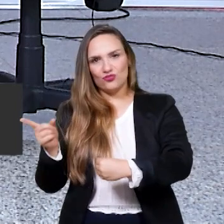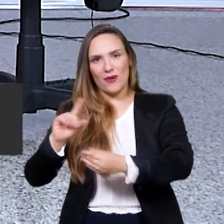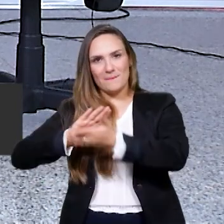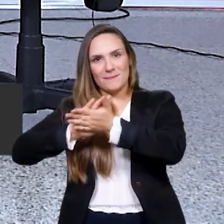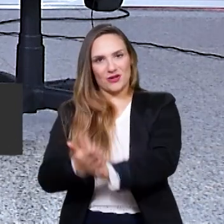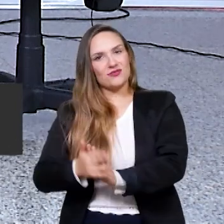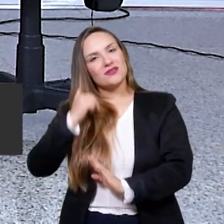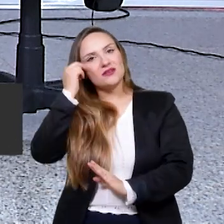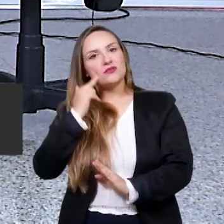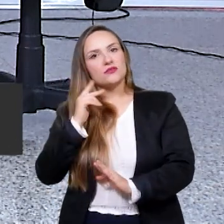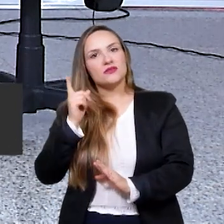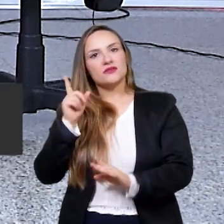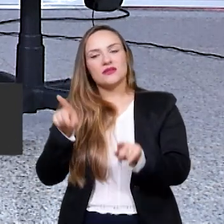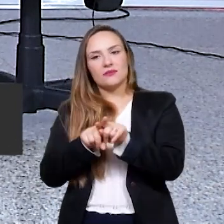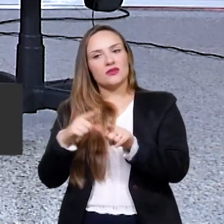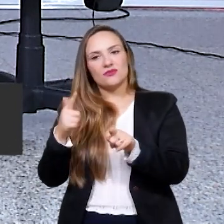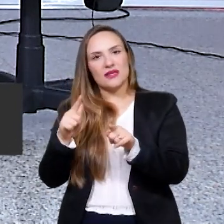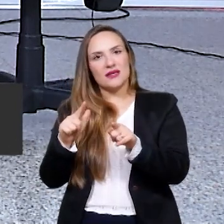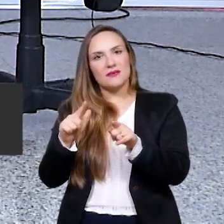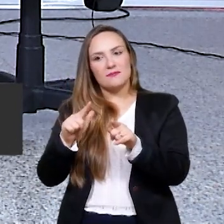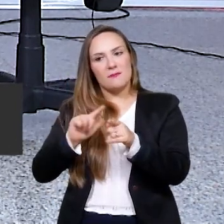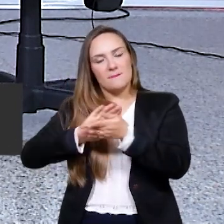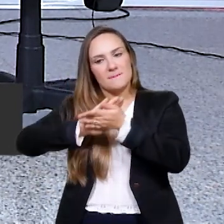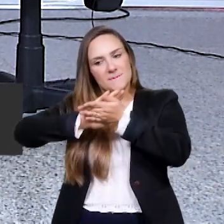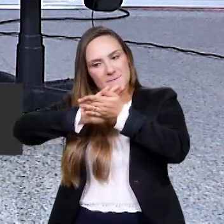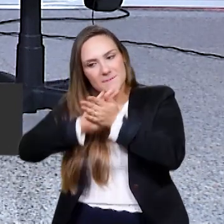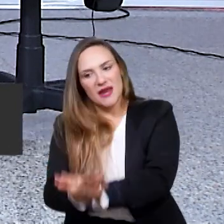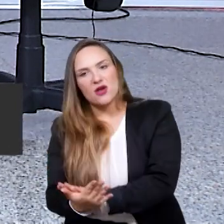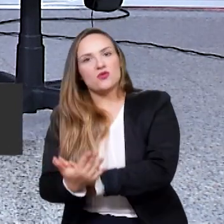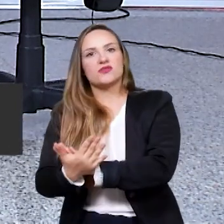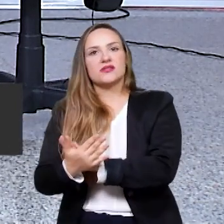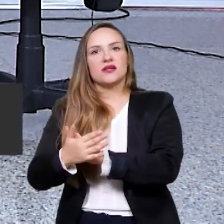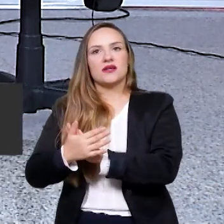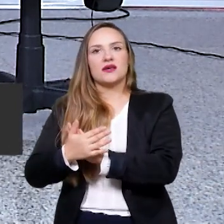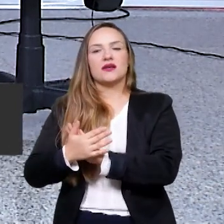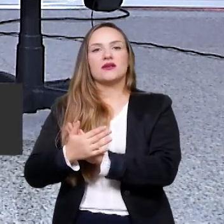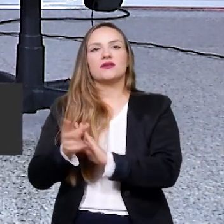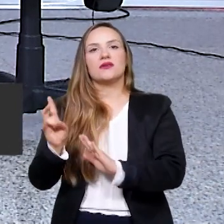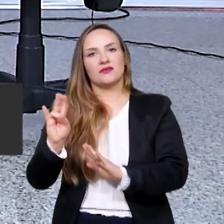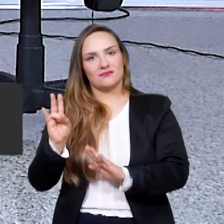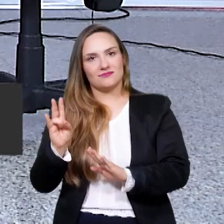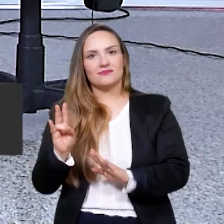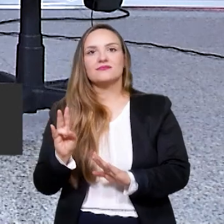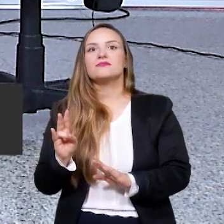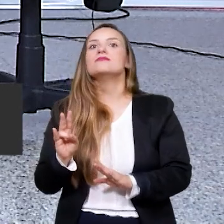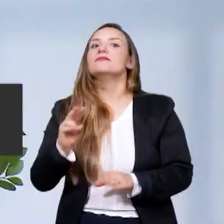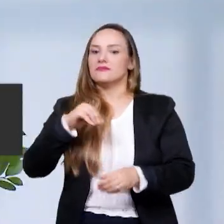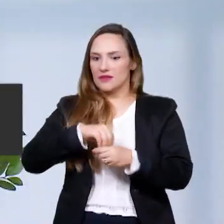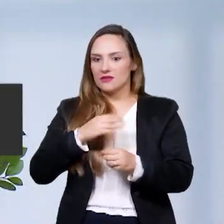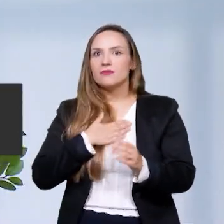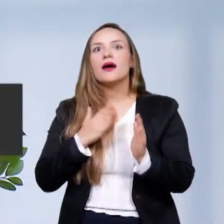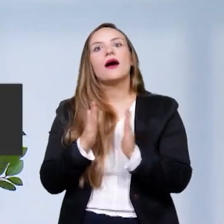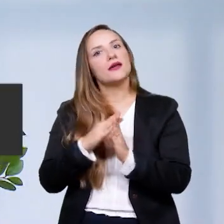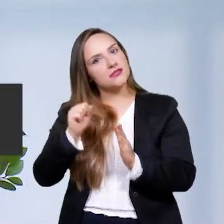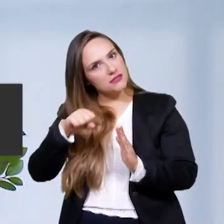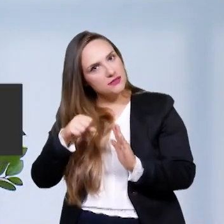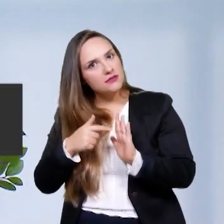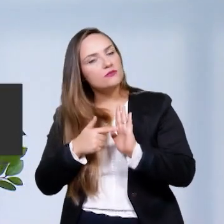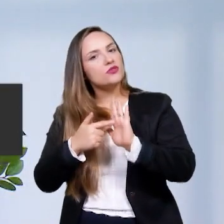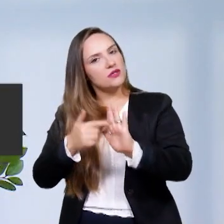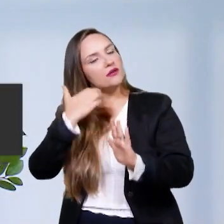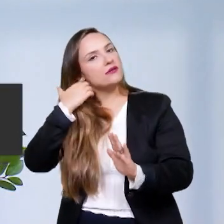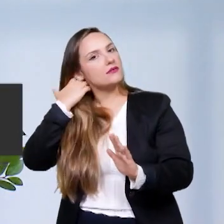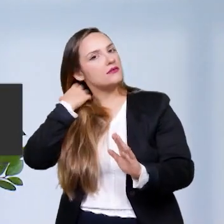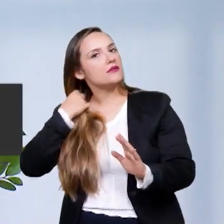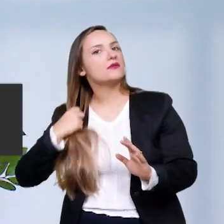vai depender do como eu vou moldá-lo. É esse o trabalho que eu faço com ele. É isso. É respeitar. É falar assim, você vai lavar a louça, porque eu já